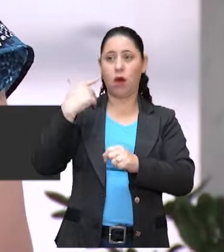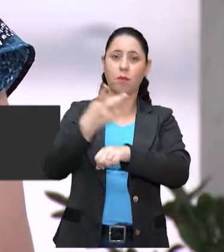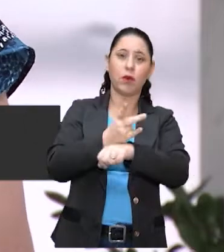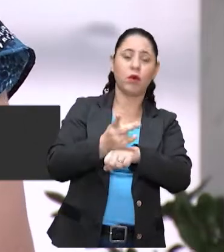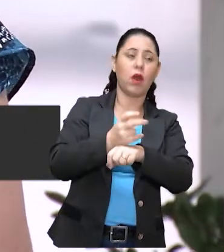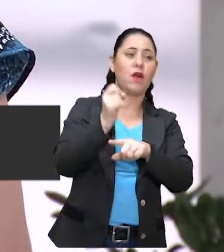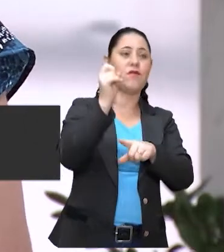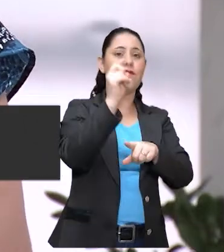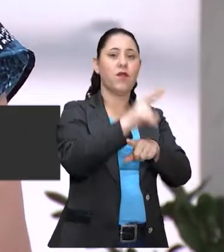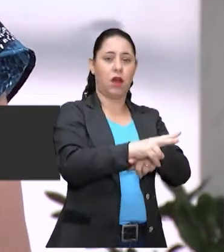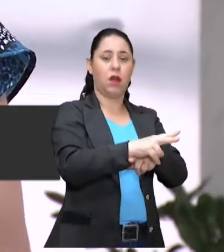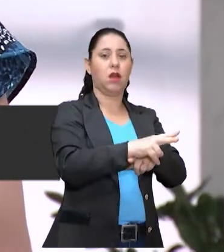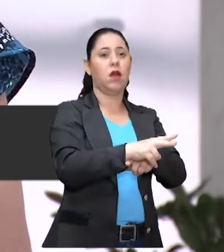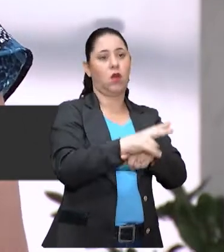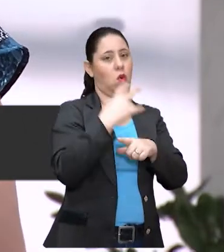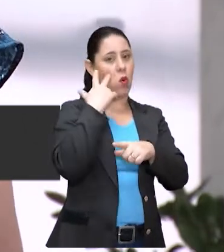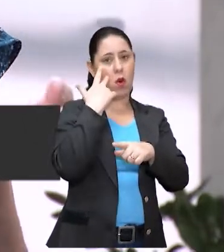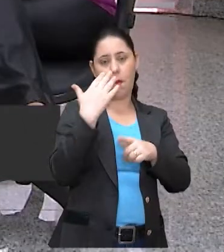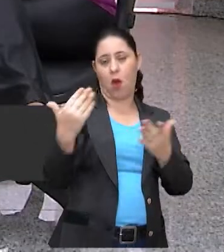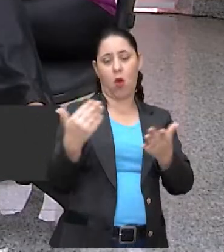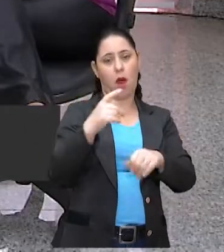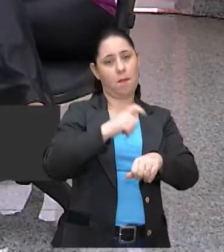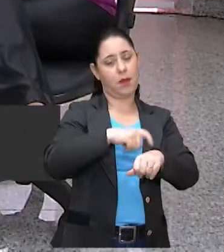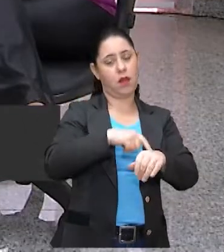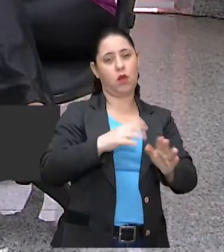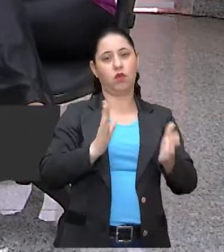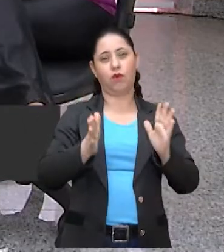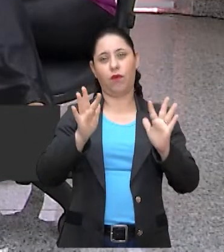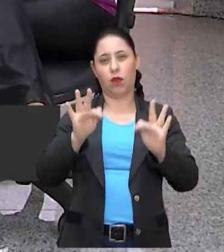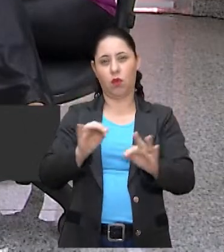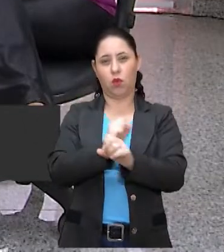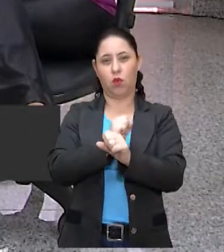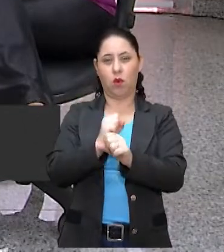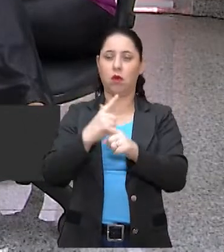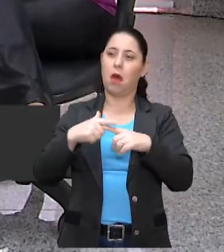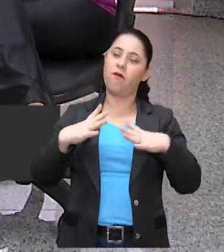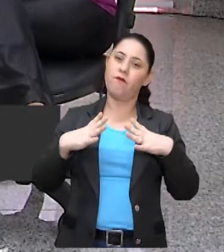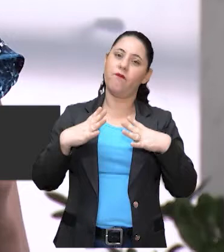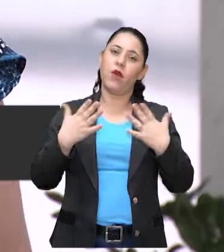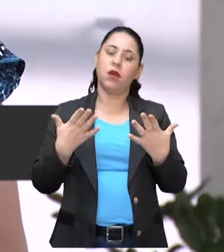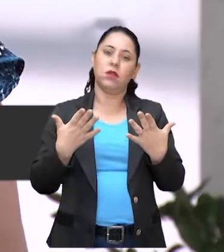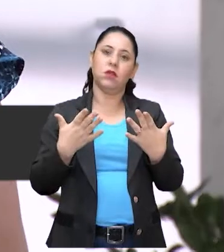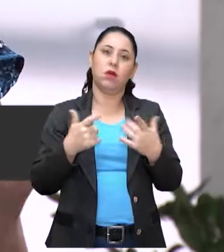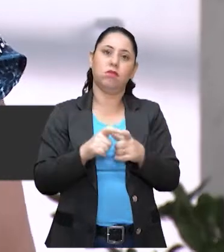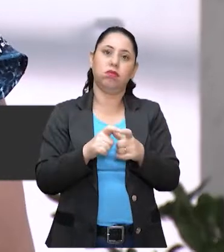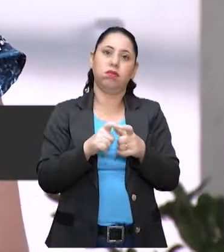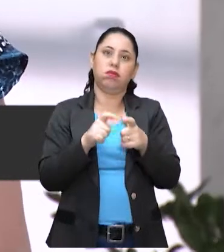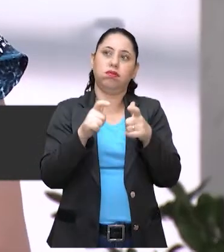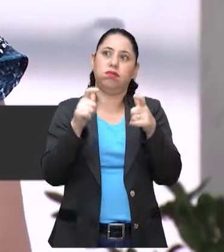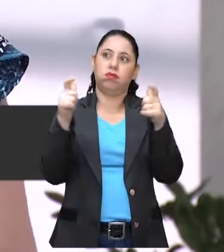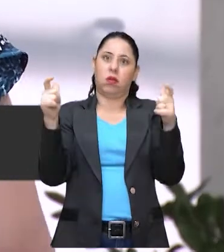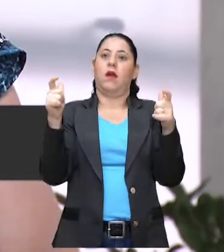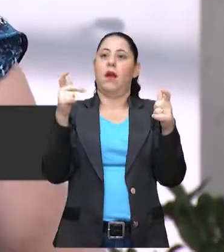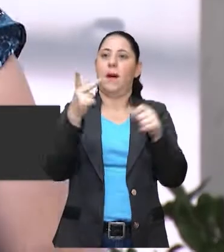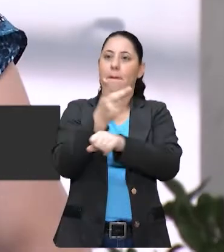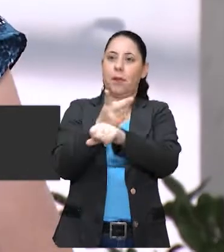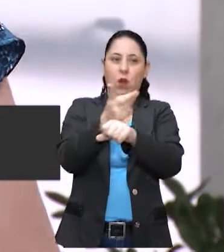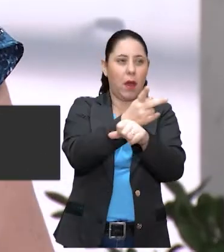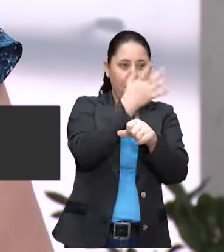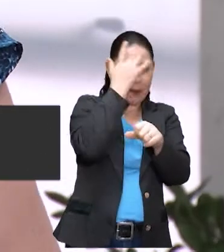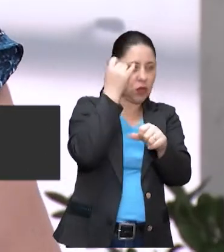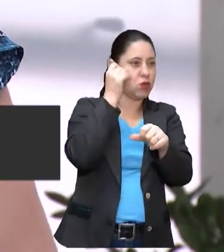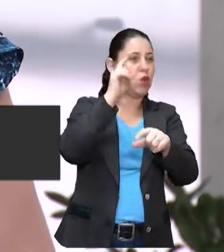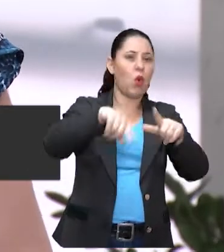trabalhador procurava um emprego temporário, que é muito comum realmente nas épocas de final de ano, por conta das festas, e aumenta a demanda, a procura